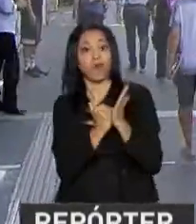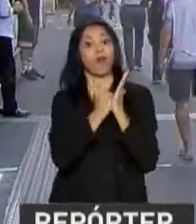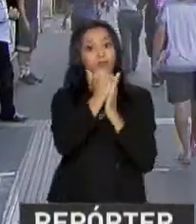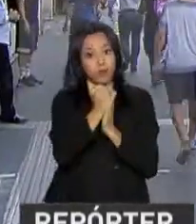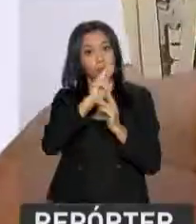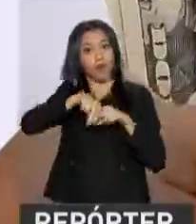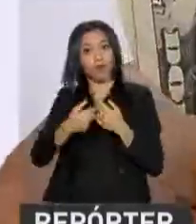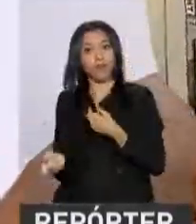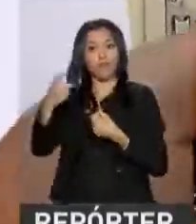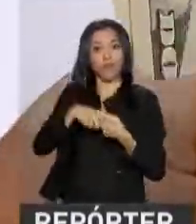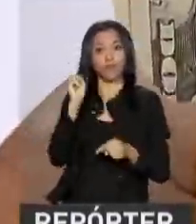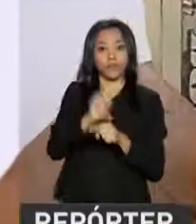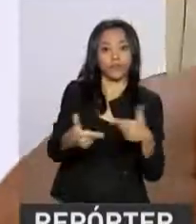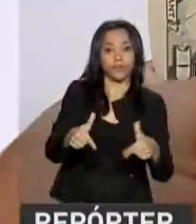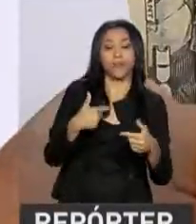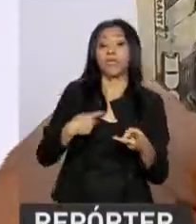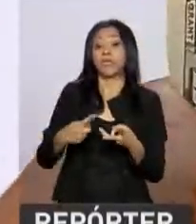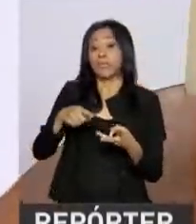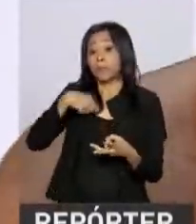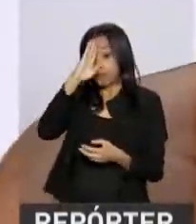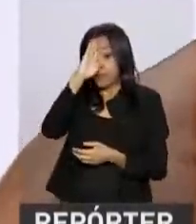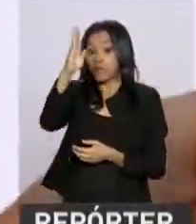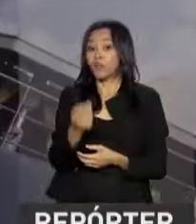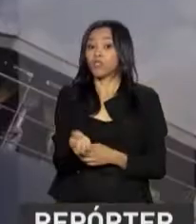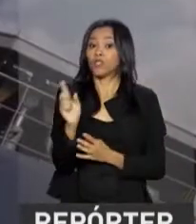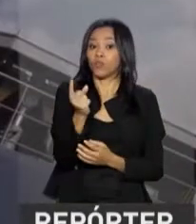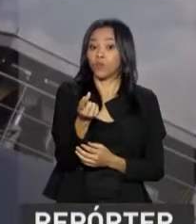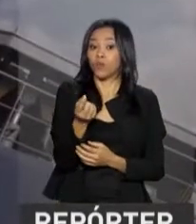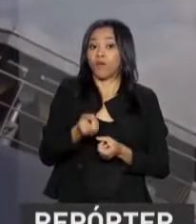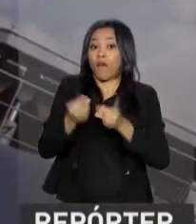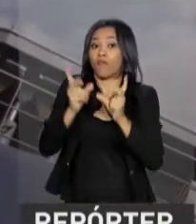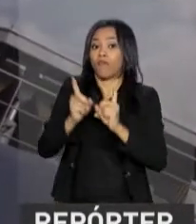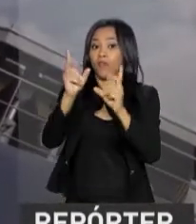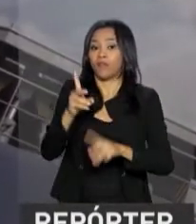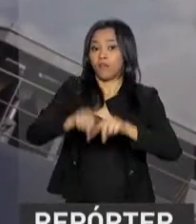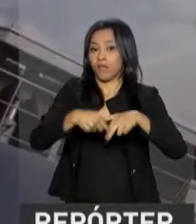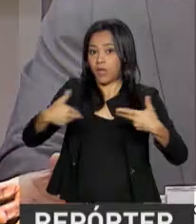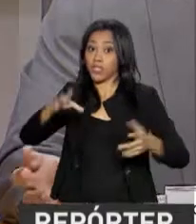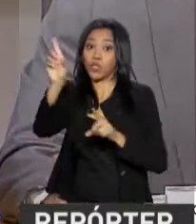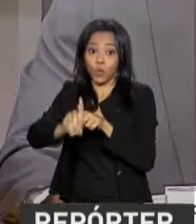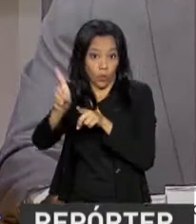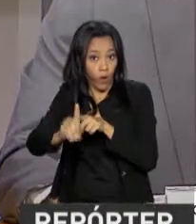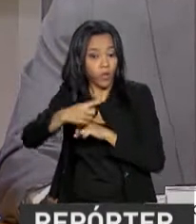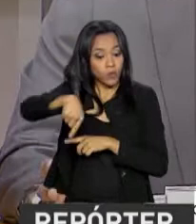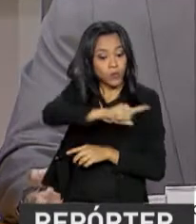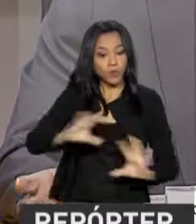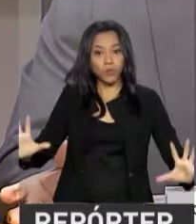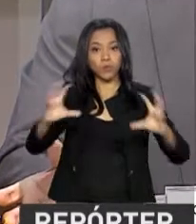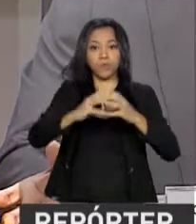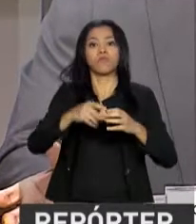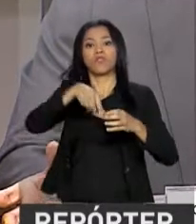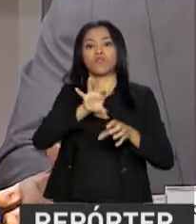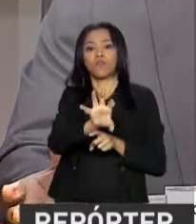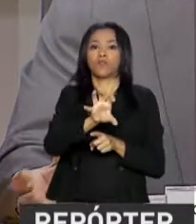dos empregos e principalmente o valor em dólar das importações influenciaram no resultado positivo a indústria é a maior